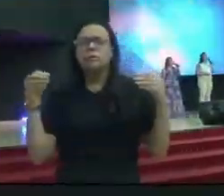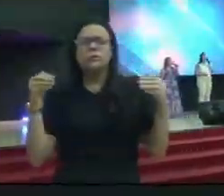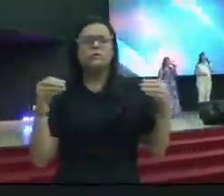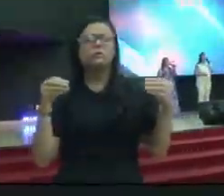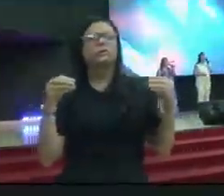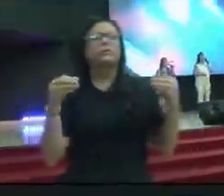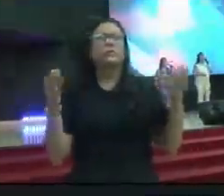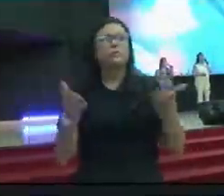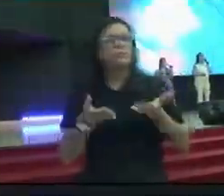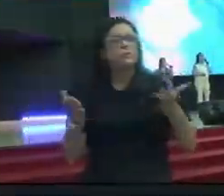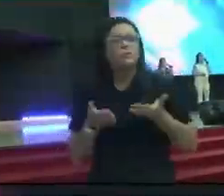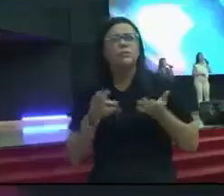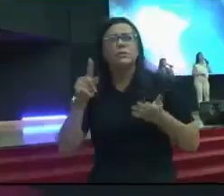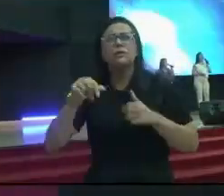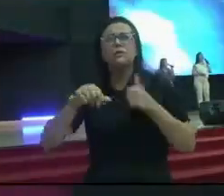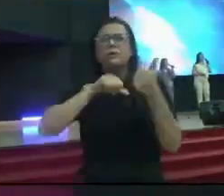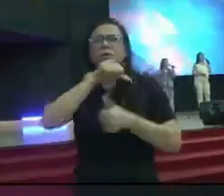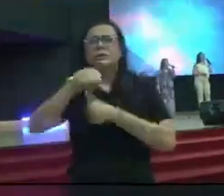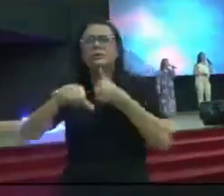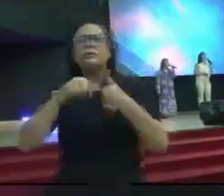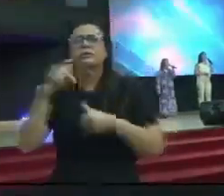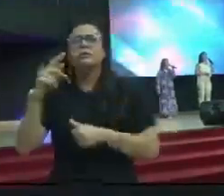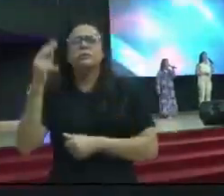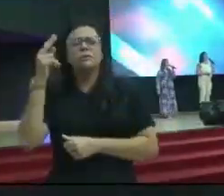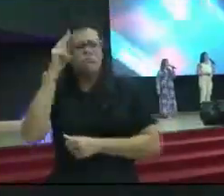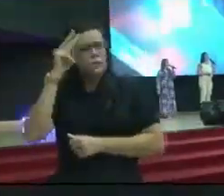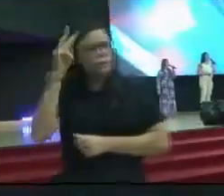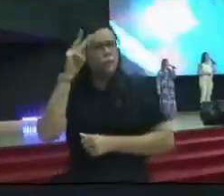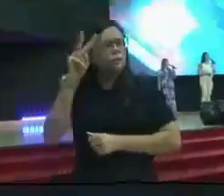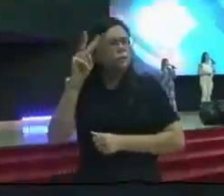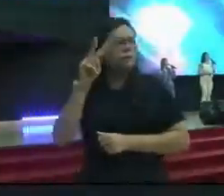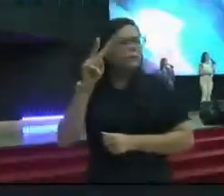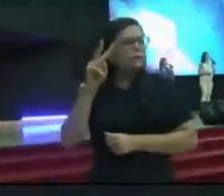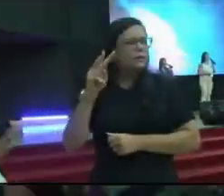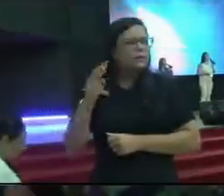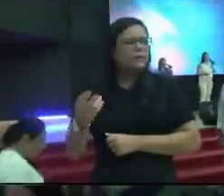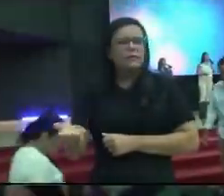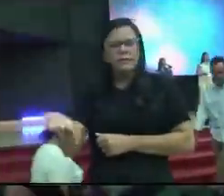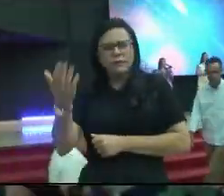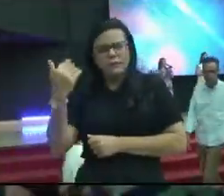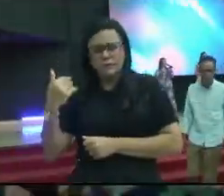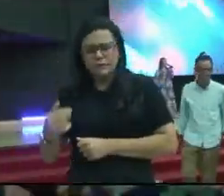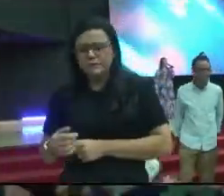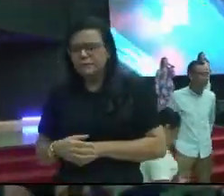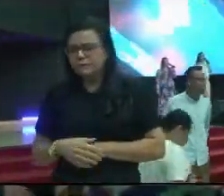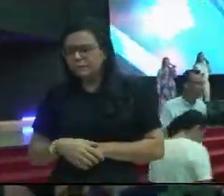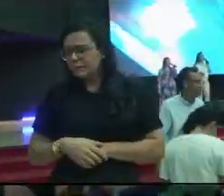Hoje é noite de Deus restaurar a sua história. Venha.